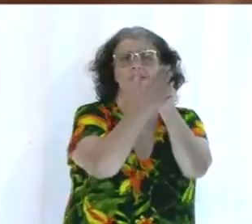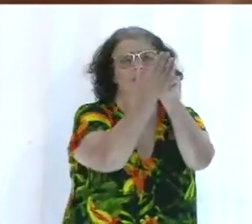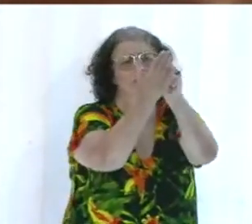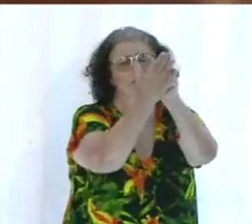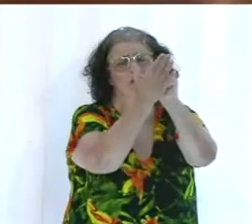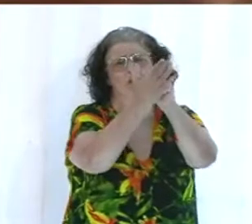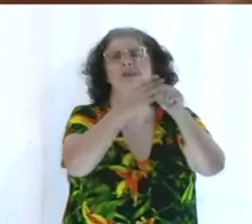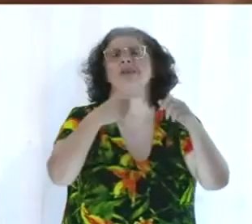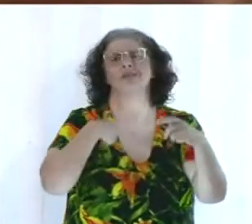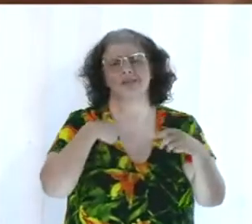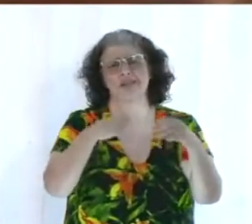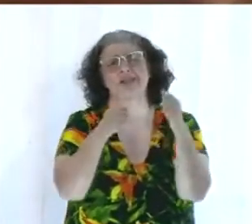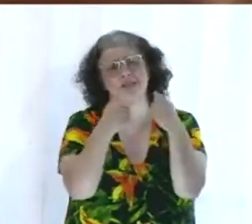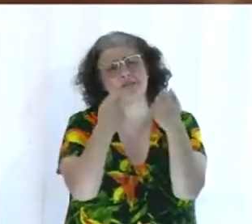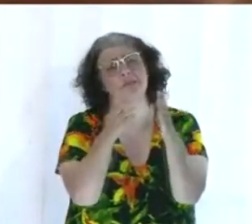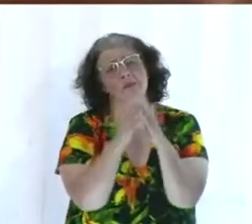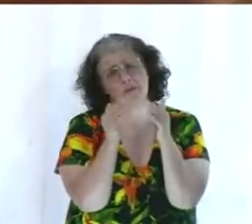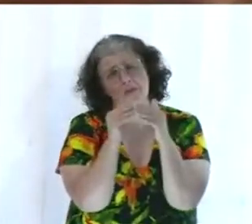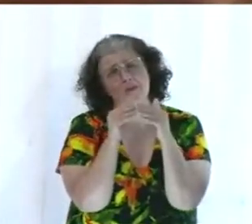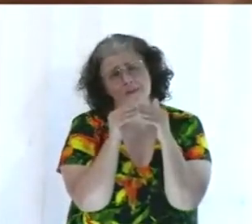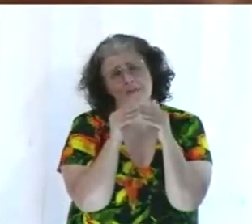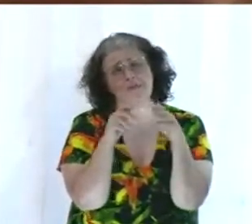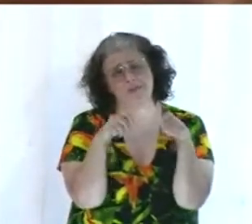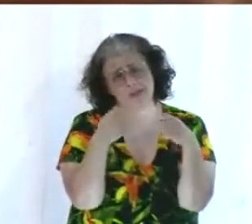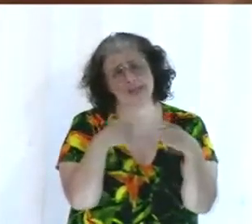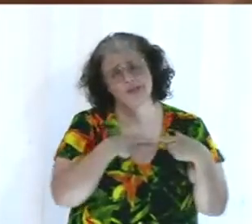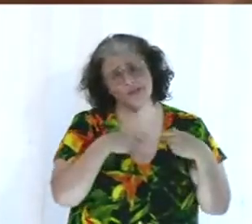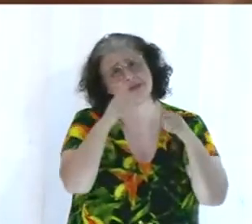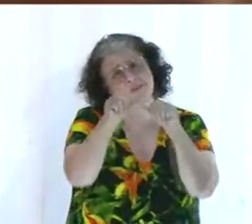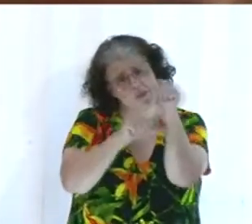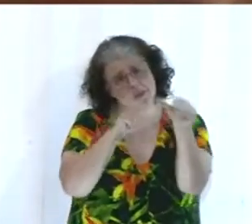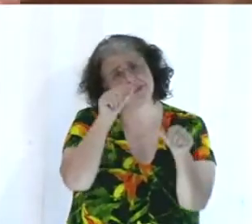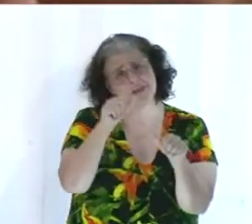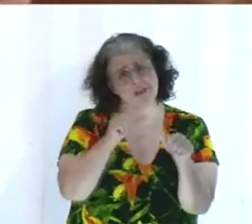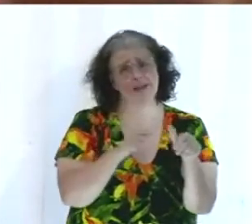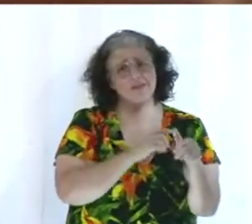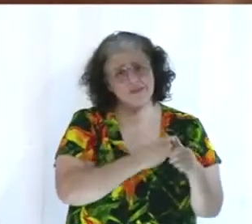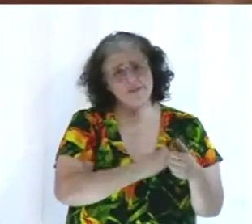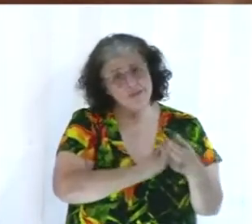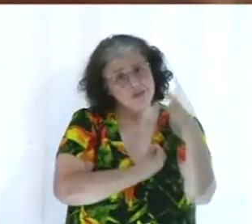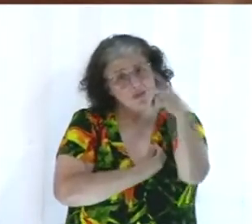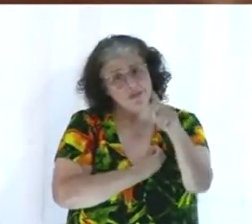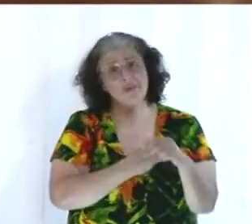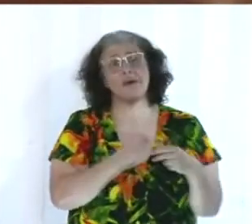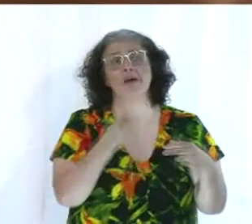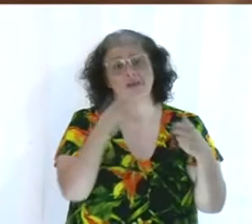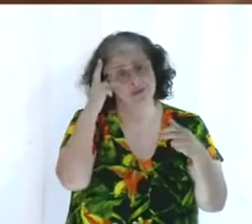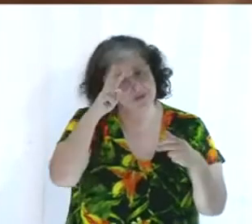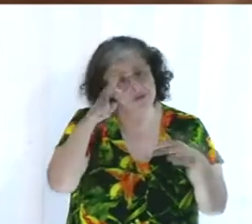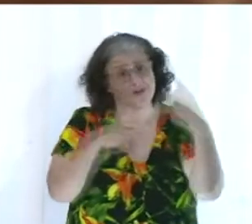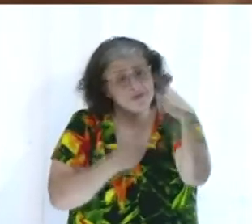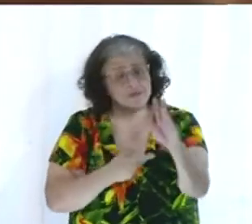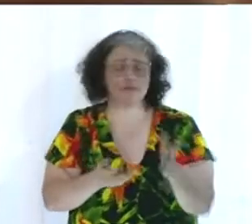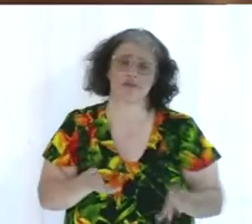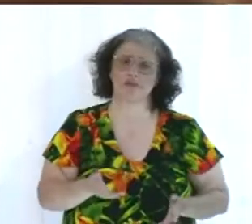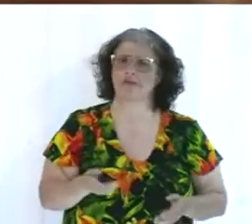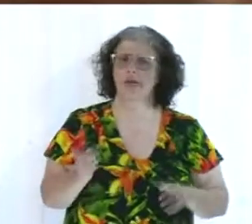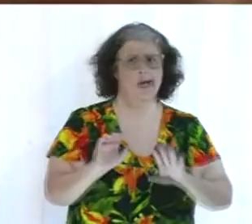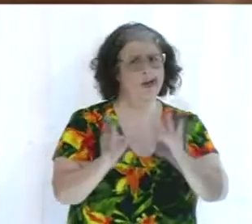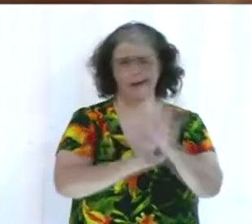no seu coração, deixa eu mudar a sua vida, deixa eu mudar a sua história. Esse não é o Cristo que nós cremos e professamos,